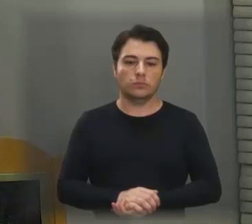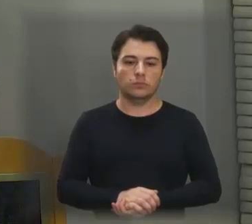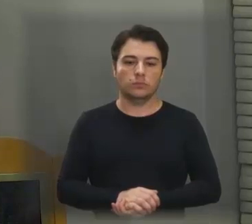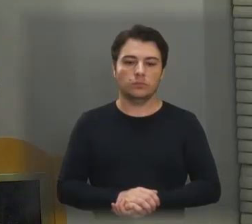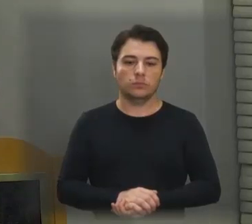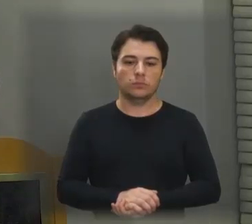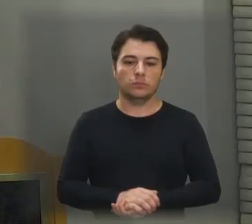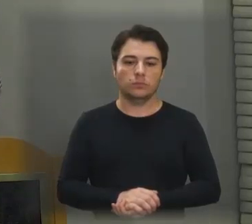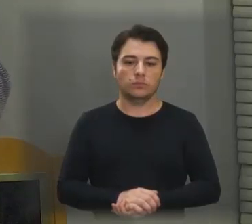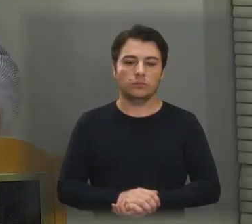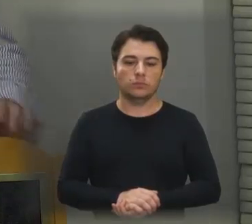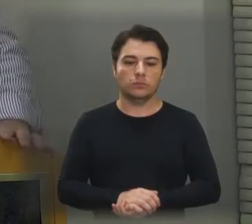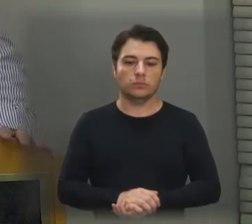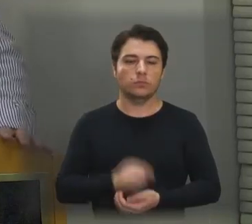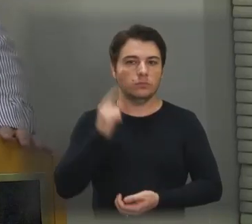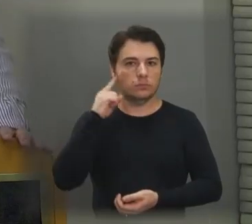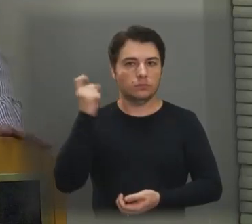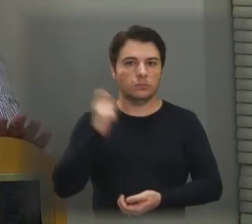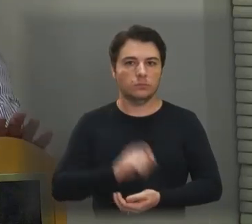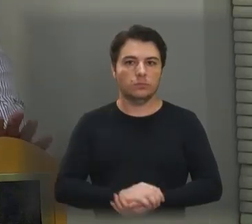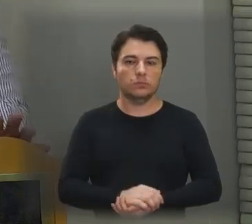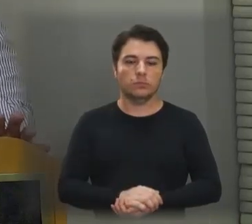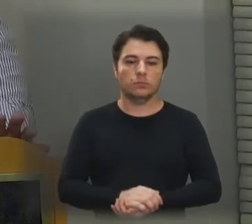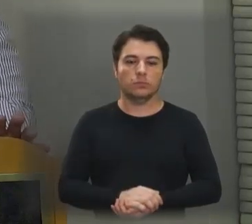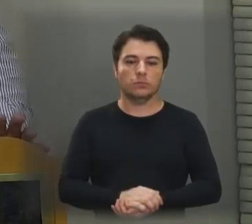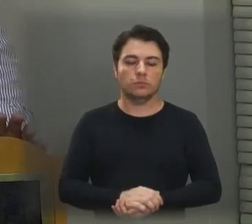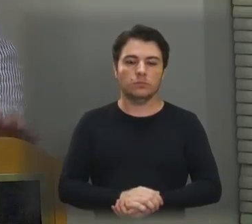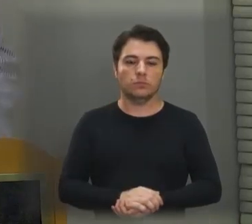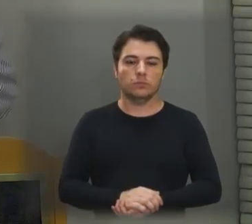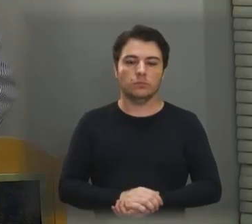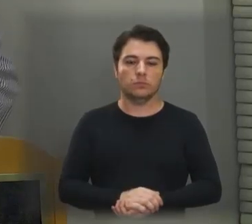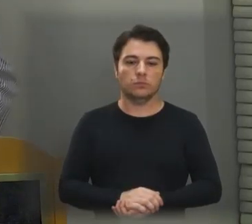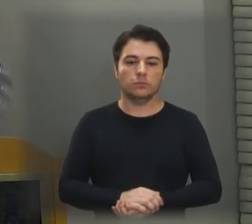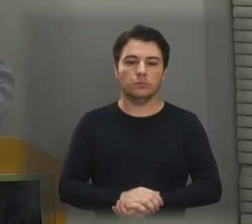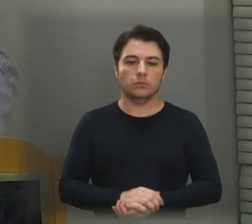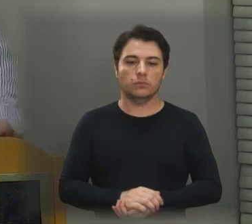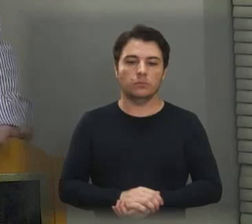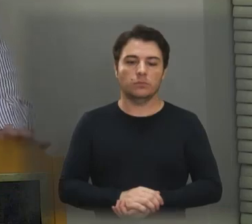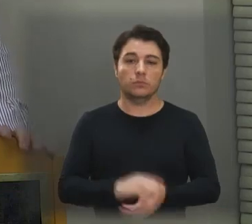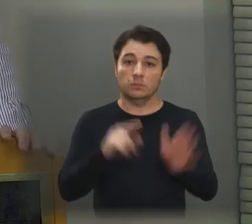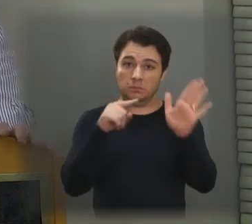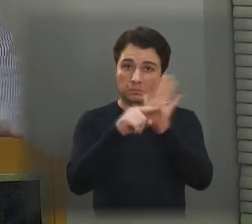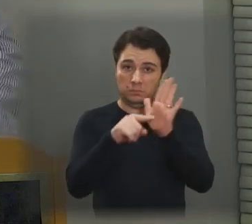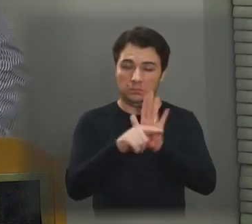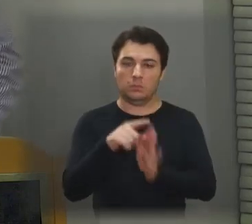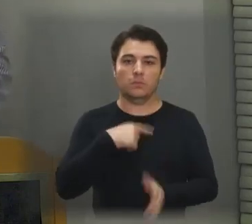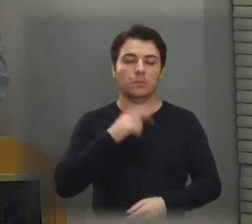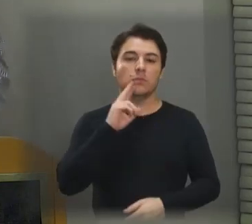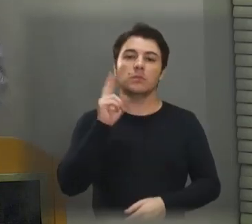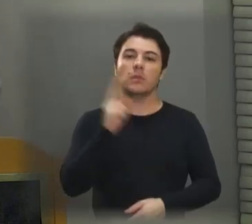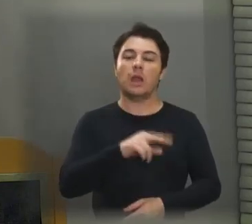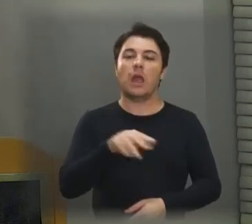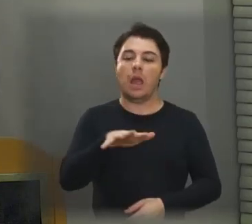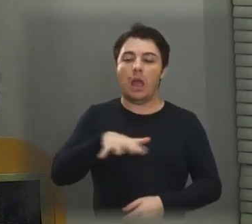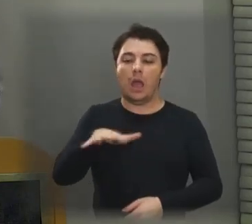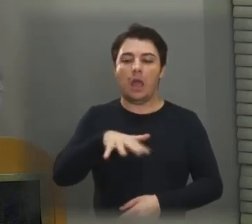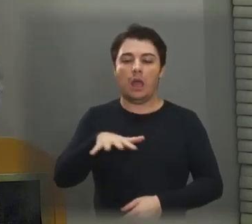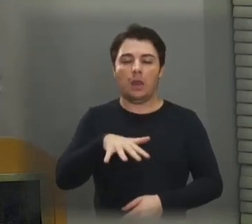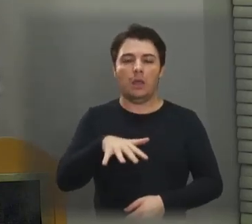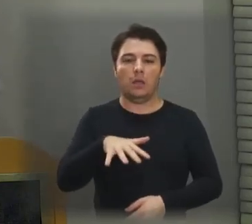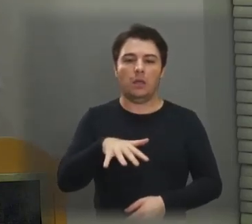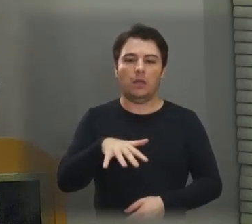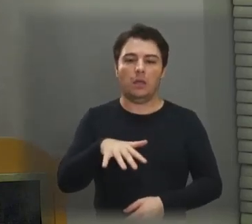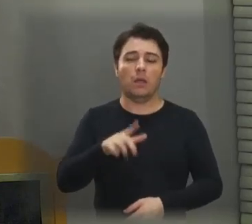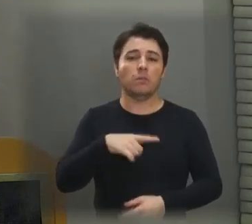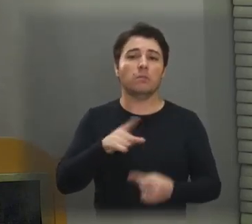oh alô agora sim bom respondendo as perguntas que são relacionados à área de operação de Campo